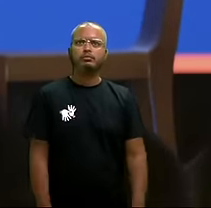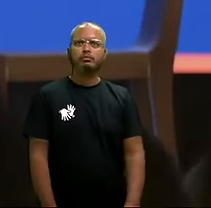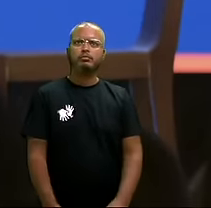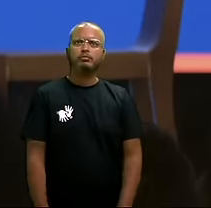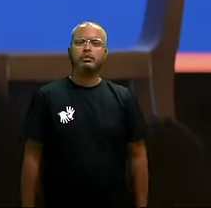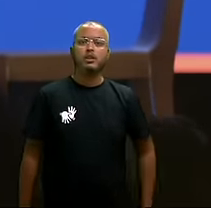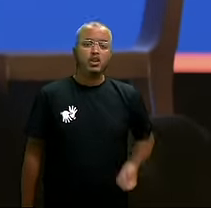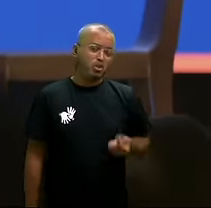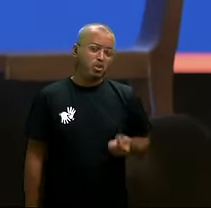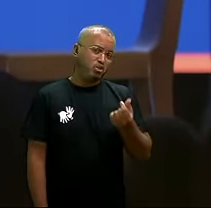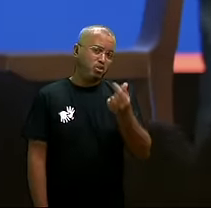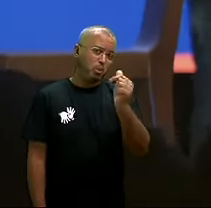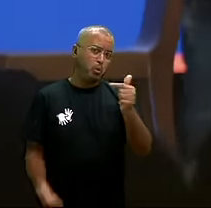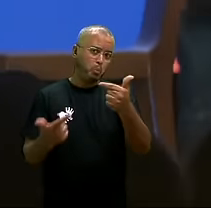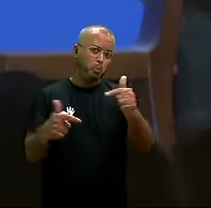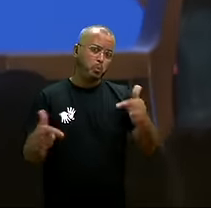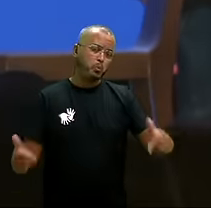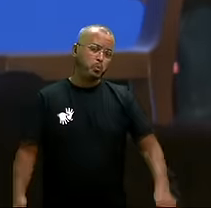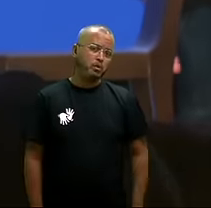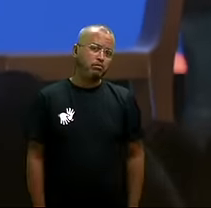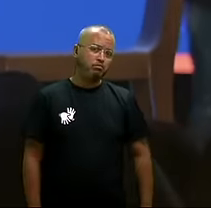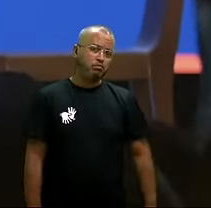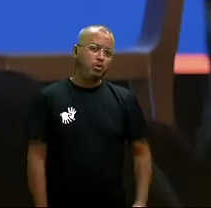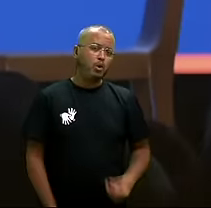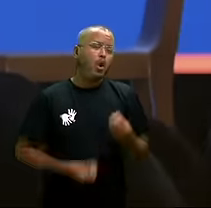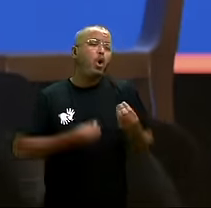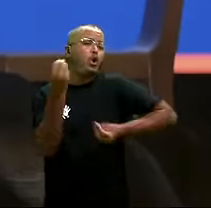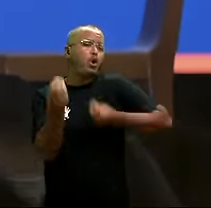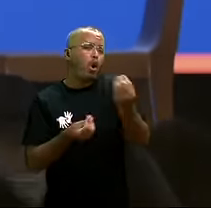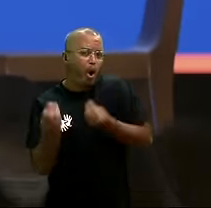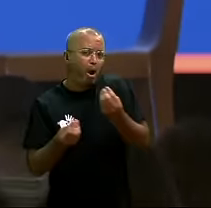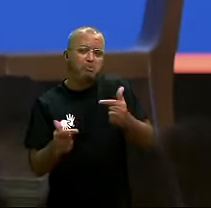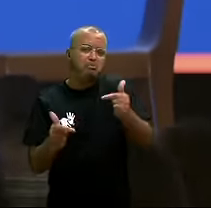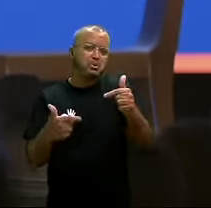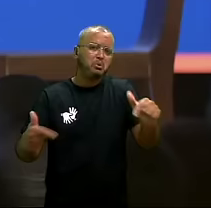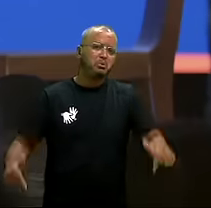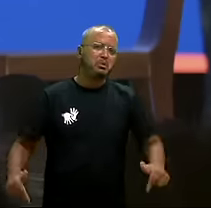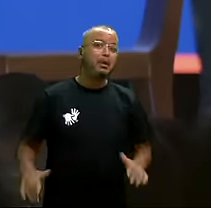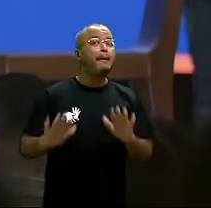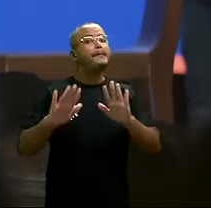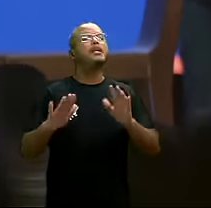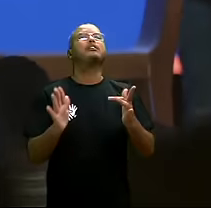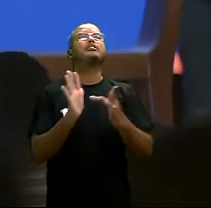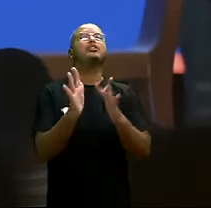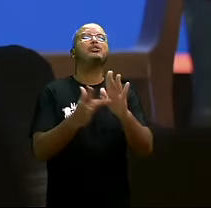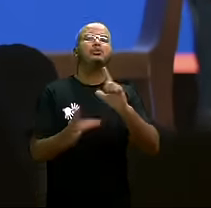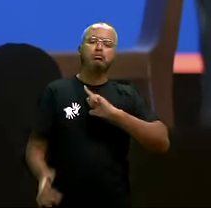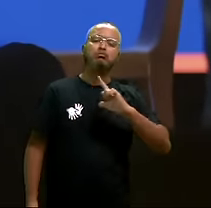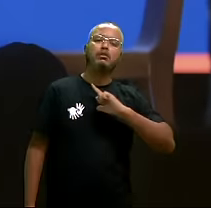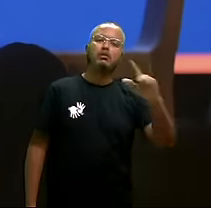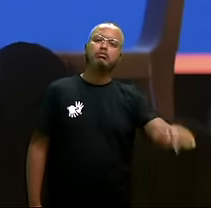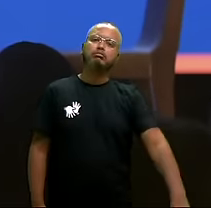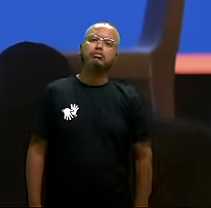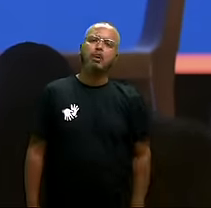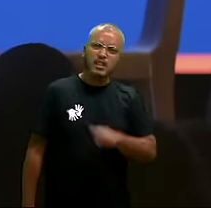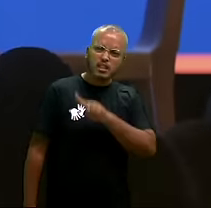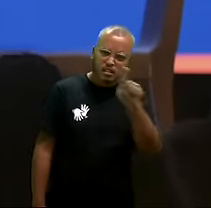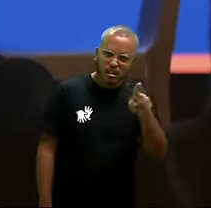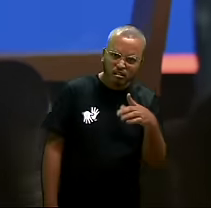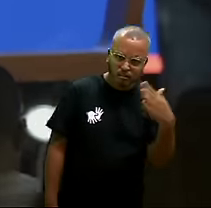Dinheiro não tem, jeito eu não sei, mas eu tenho Jesus. Quem está ouvindo o que eu estou